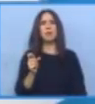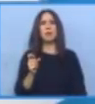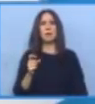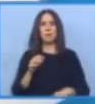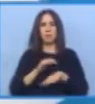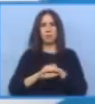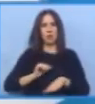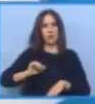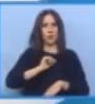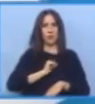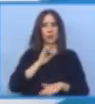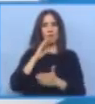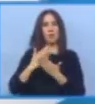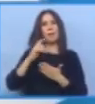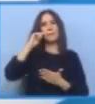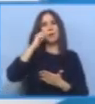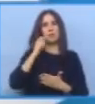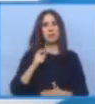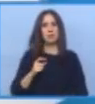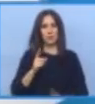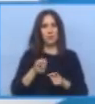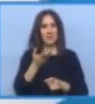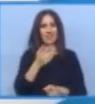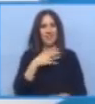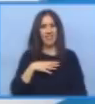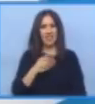nossos pecados. Queres começar? Jesus. Começa tu agora.